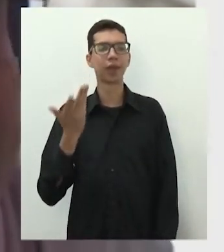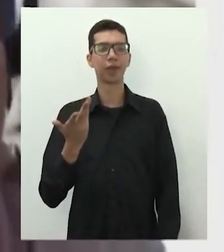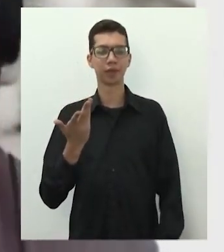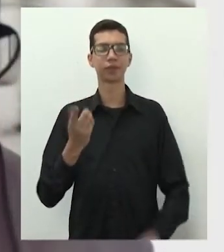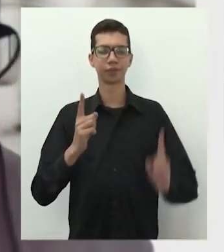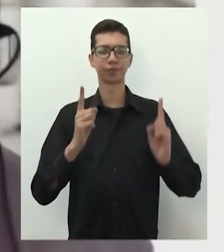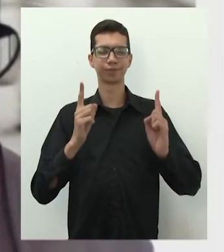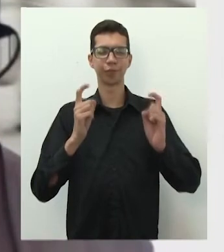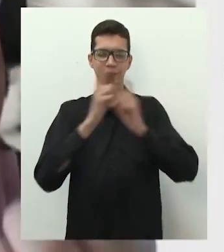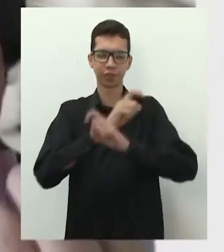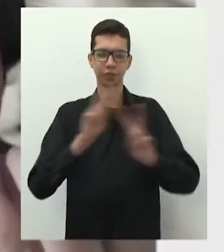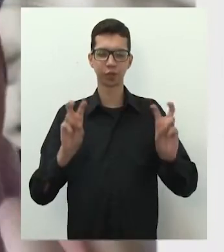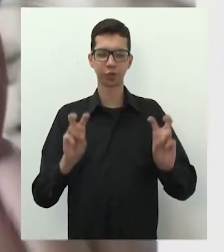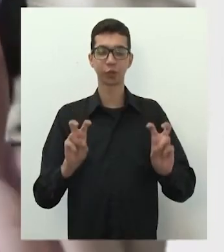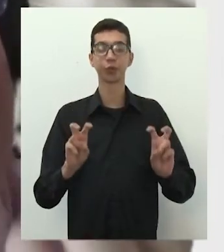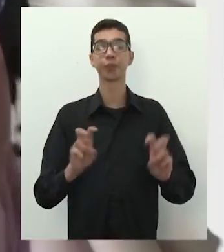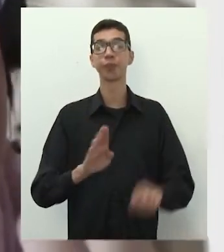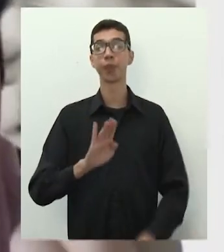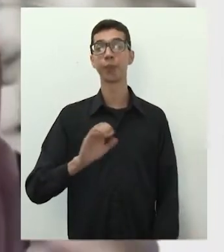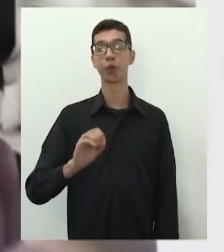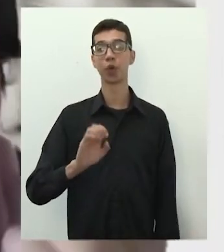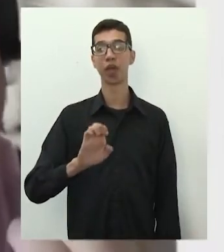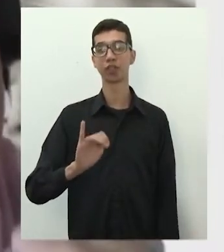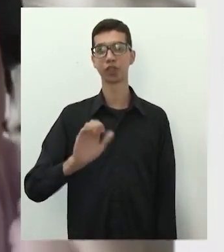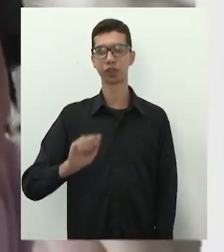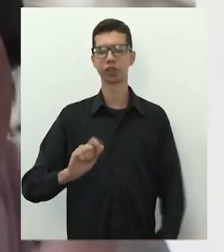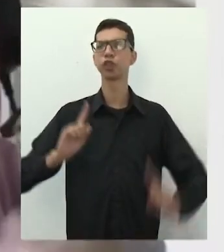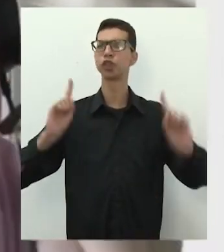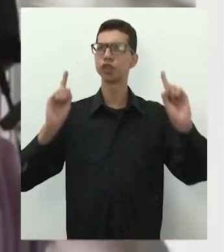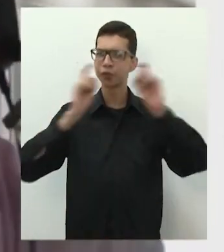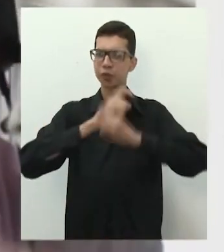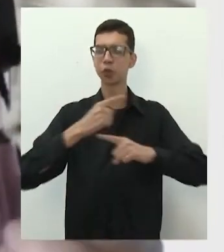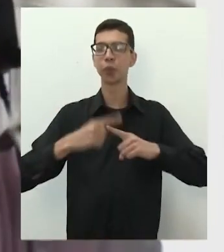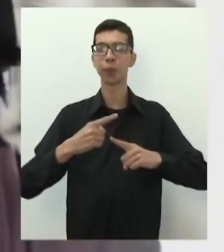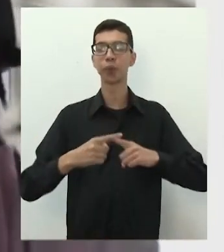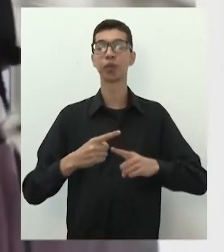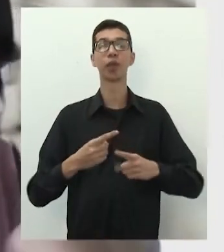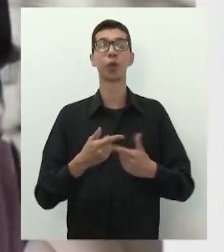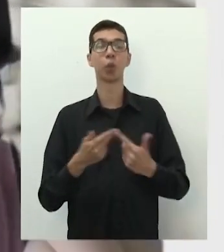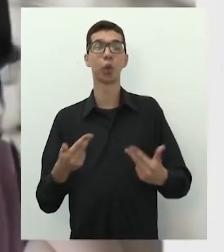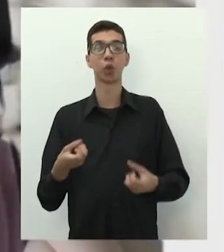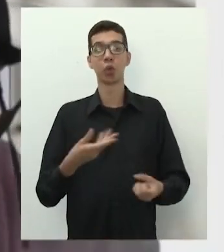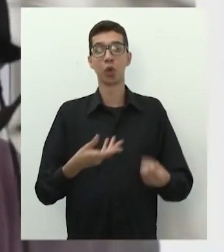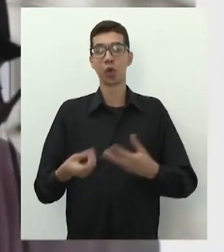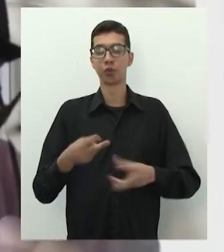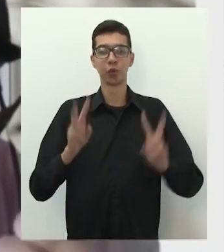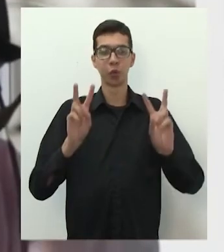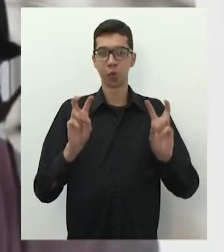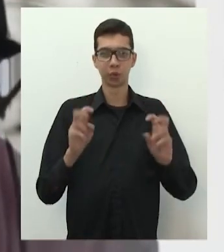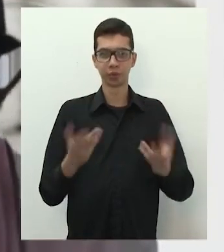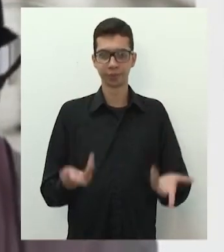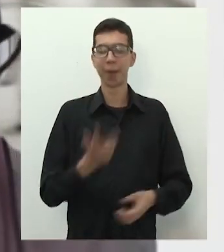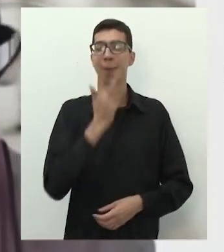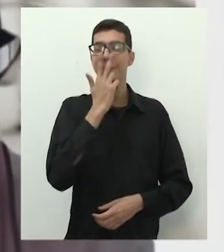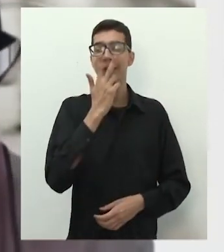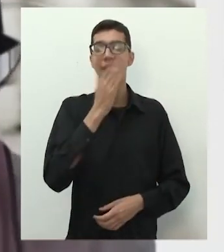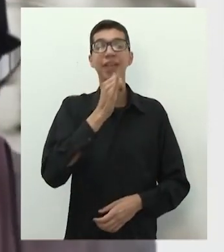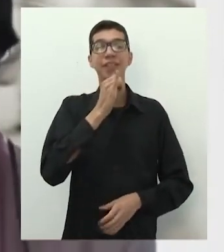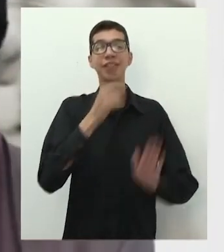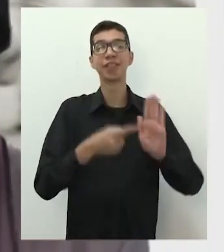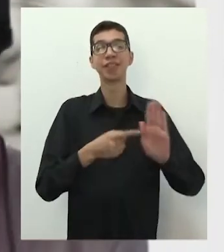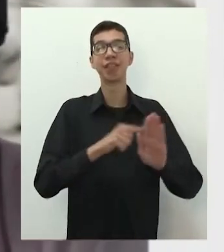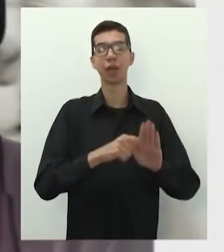Queria ouvir vocês, obviamente. Tentei resumir em 1 hora. Obviamente, isso aqui são 4 ou 5 aulas só